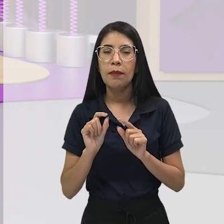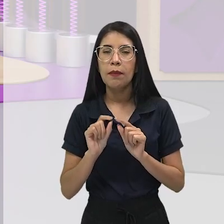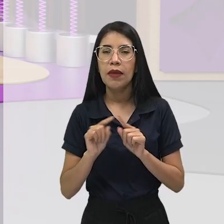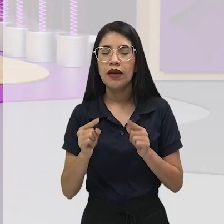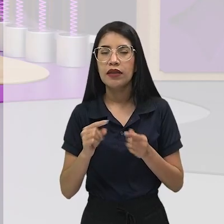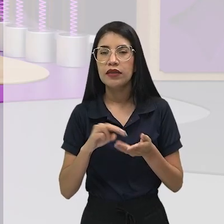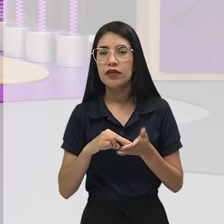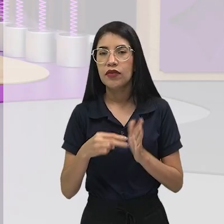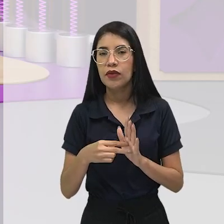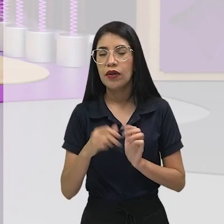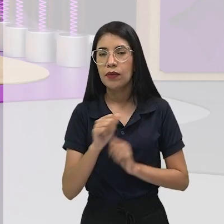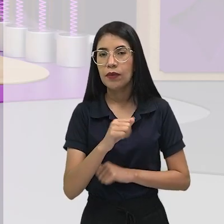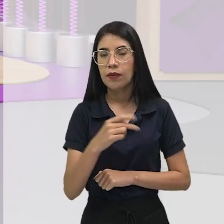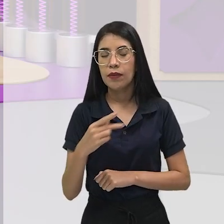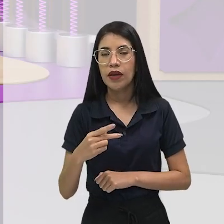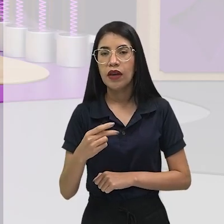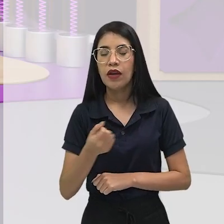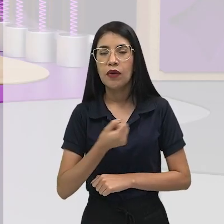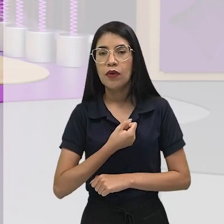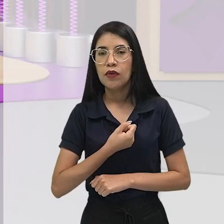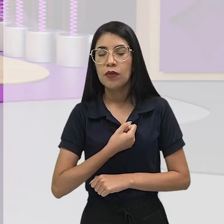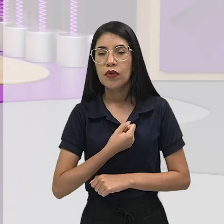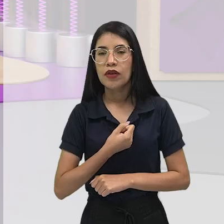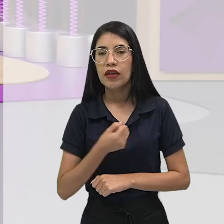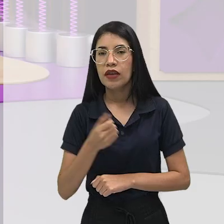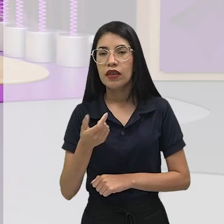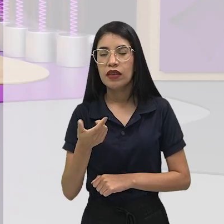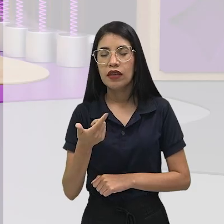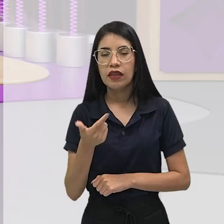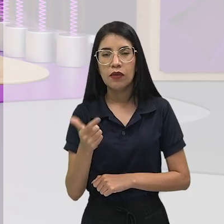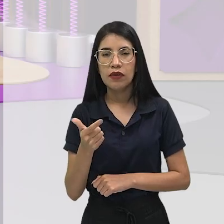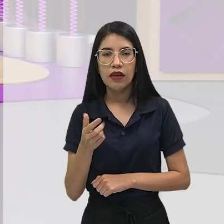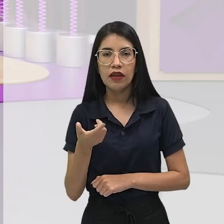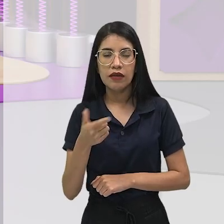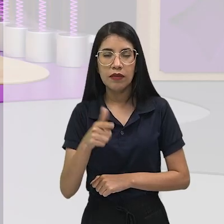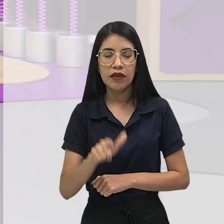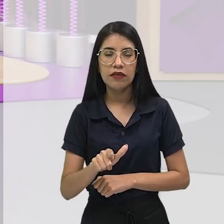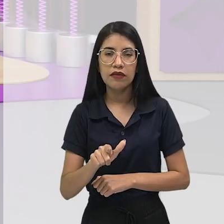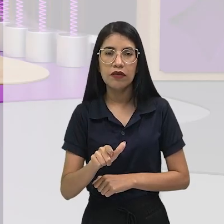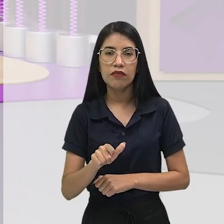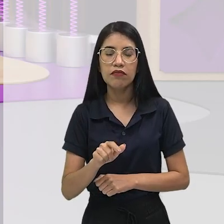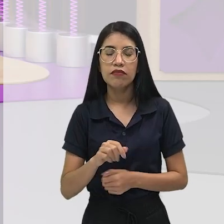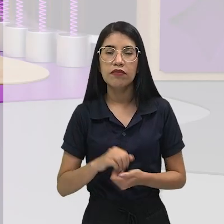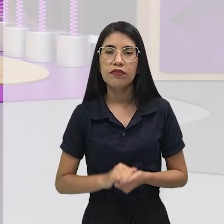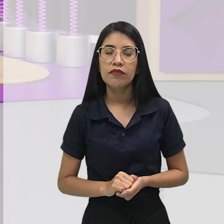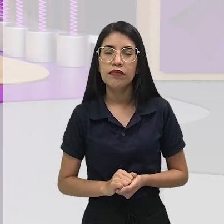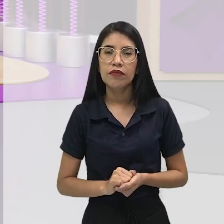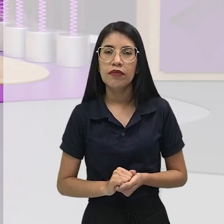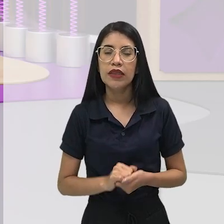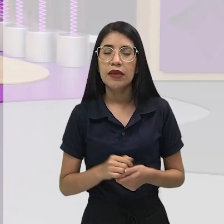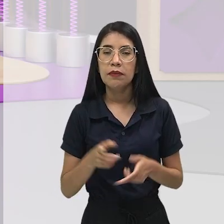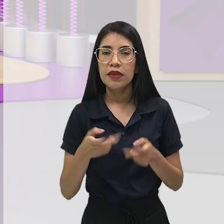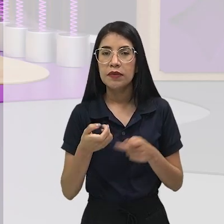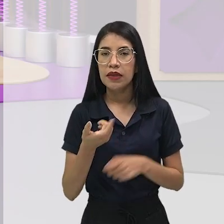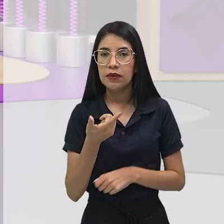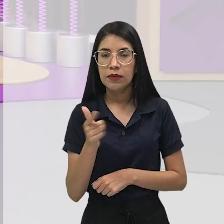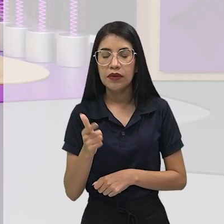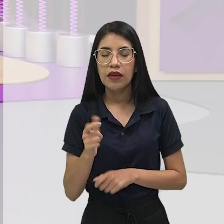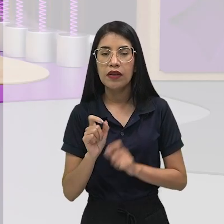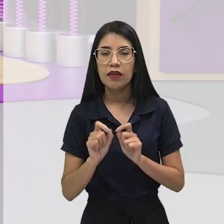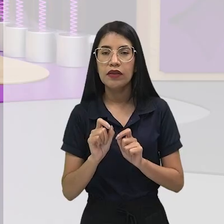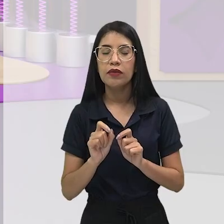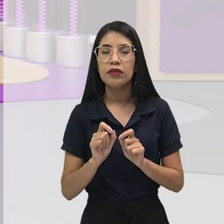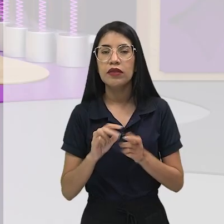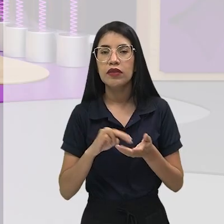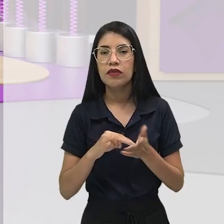o antiperíodo? É aquele número que não se repete, que está na parte decimal. Se você verifica que não tem, então ela